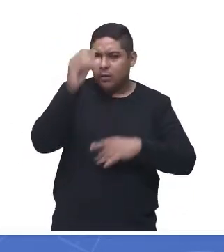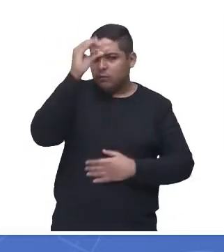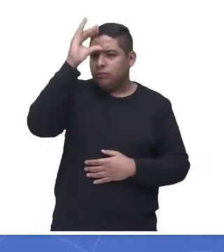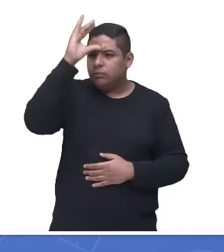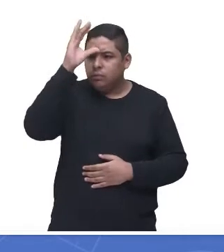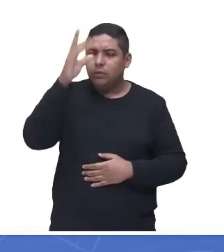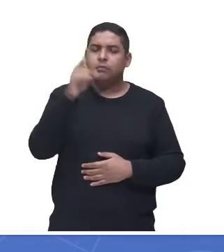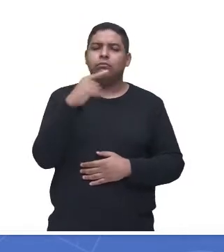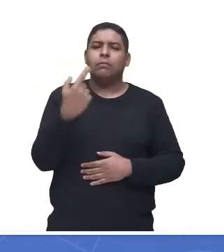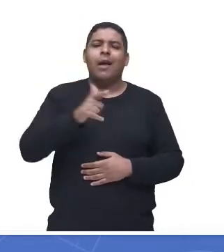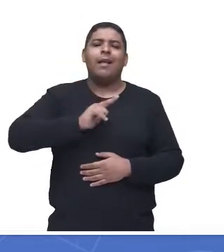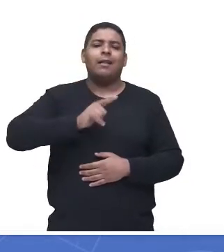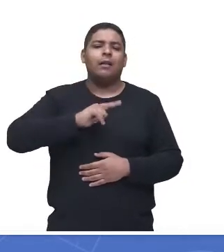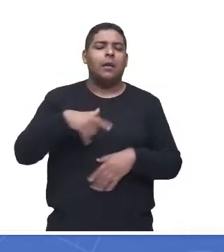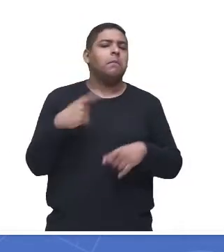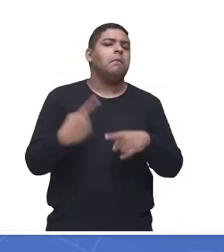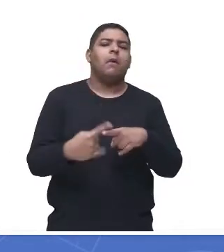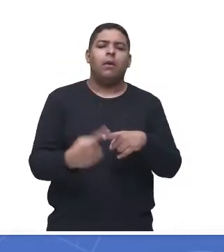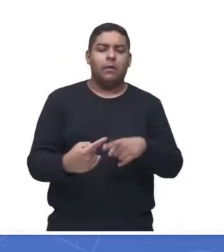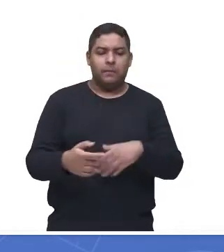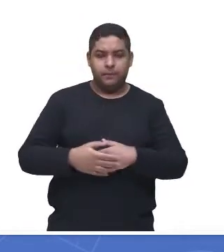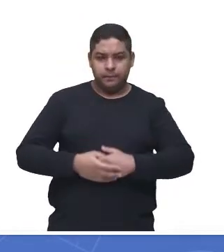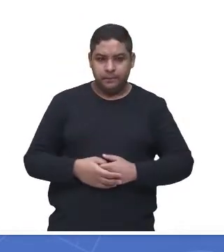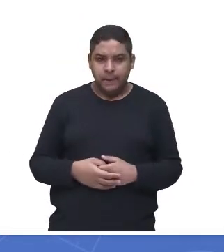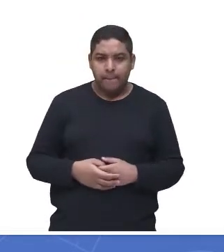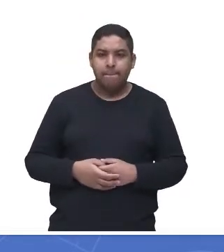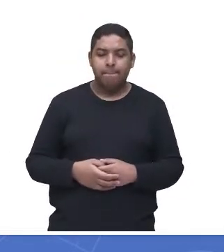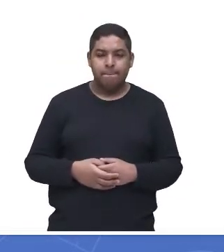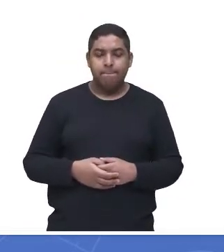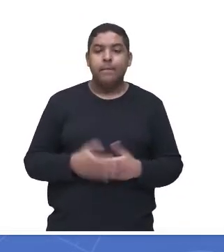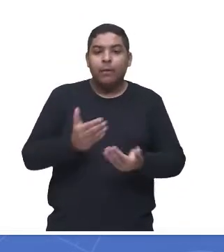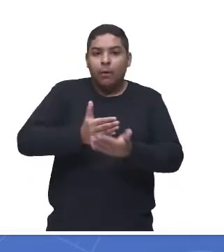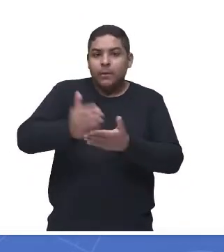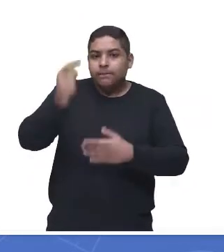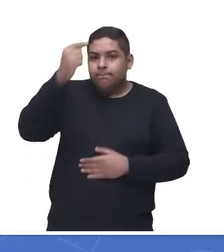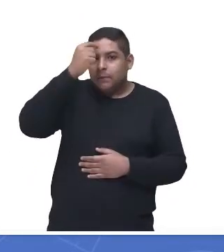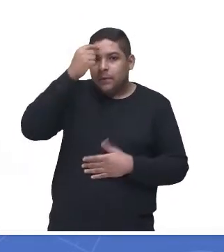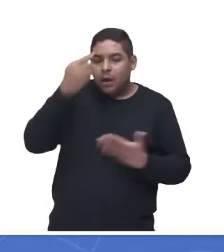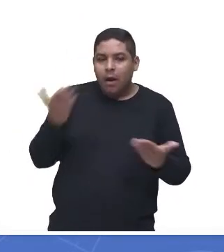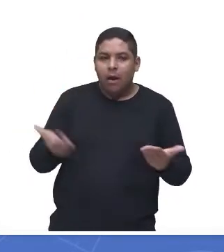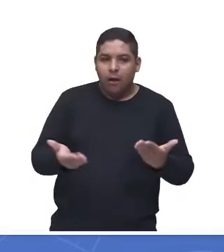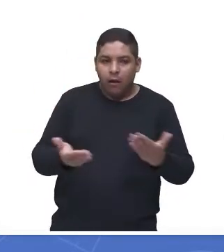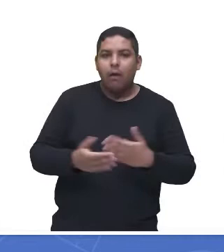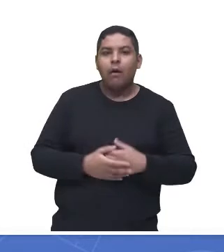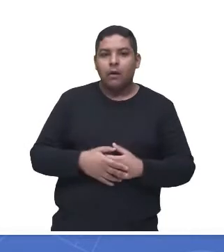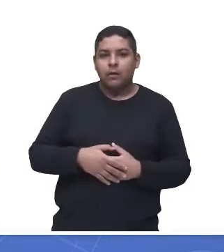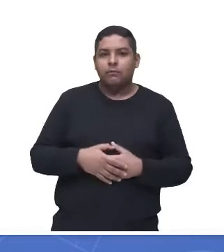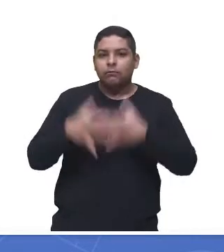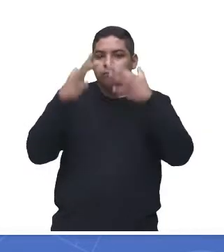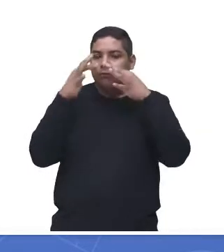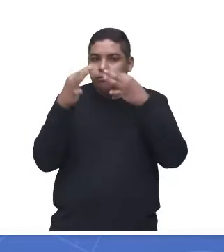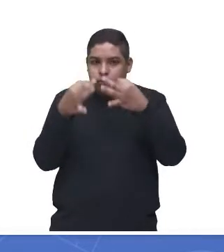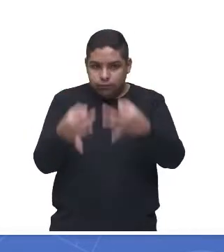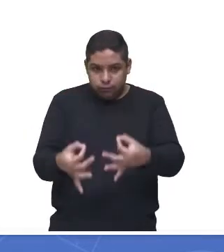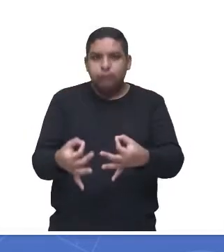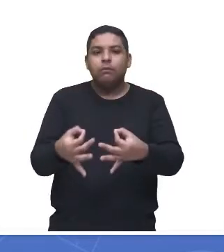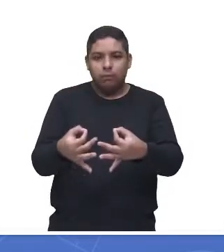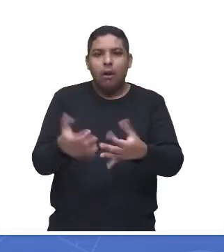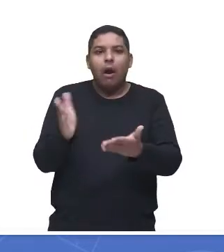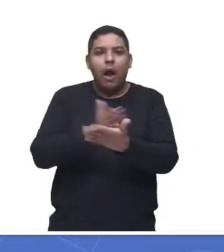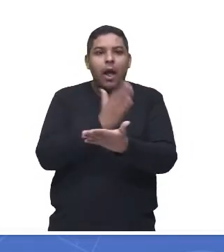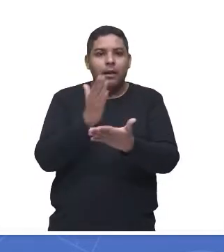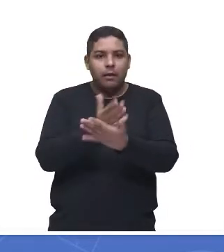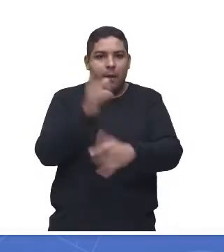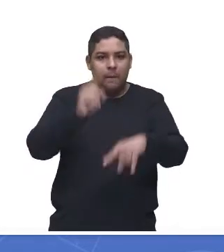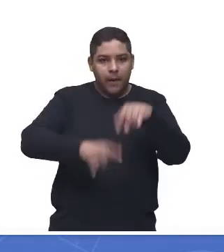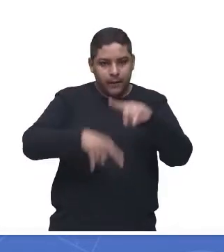existem. Vamos lá? Vamos então começar a pensar? Então, atenção, né, se concentrem aí, pegue o caderno, o material aí,